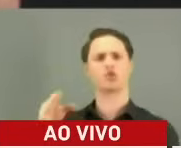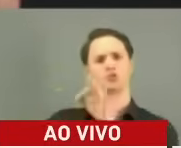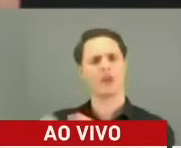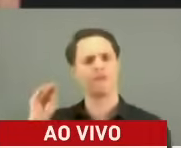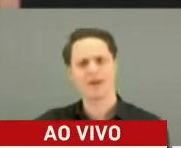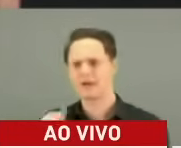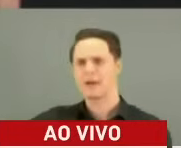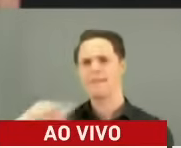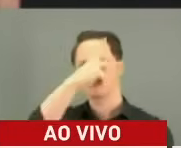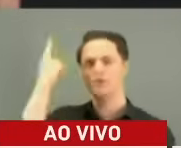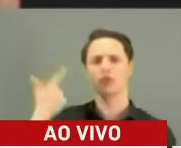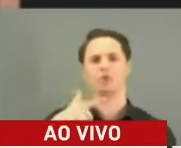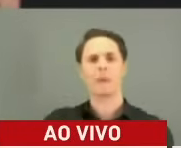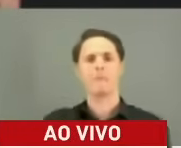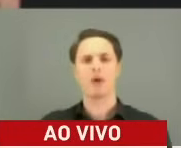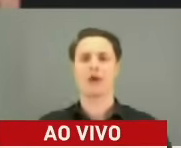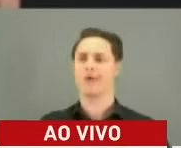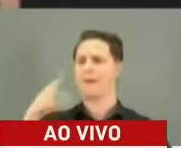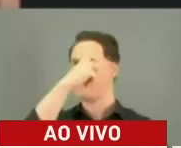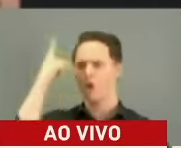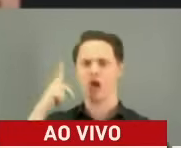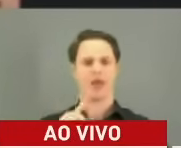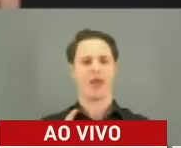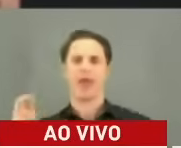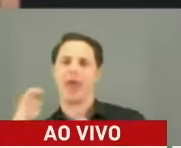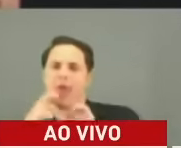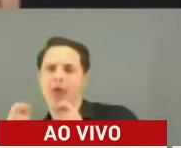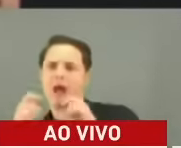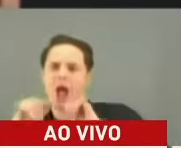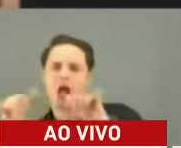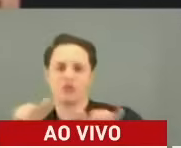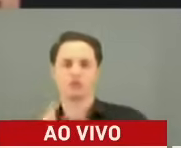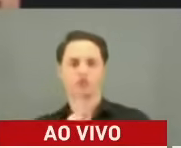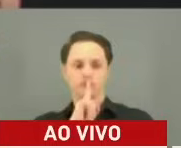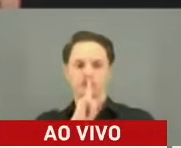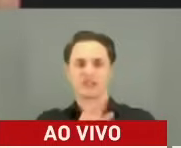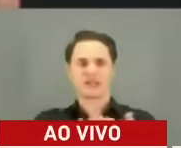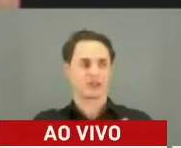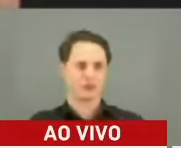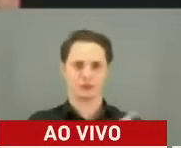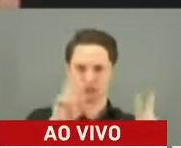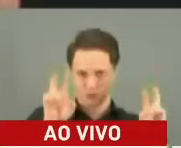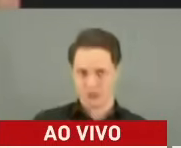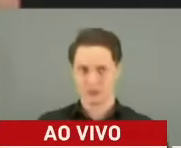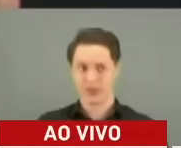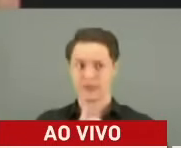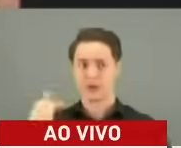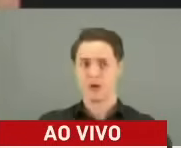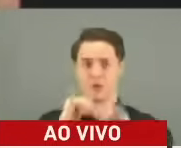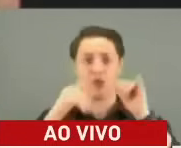que não têm nenhum escrúpulo. E a mídia ainda reforça, posta e não deram um pio sobre isso na mídia nacional. Se sou eu falando